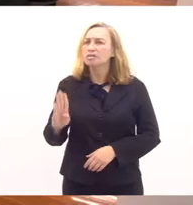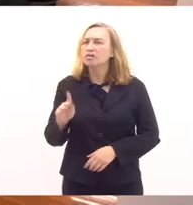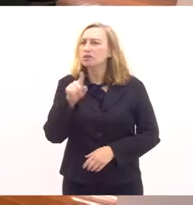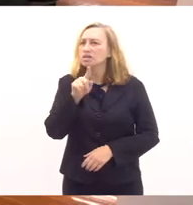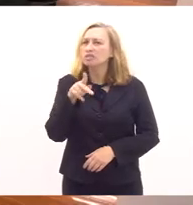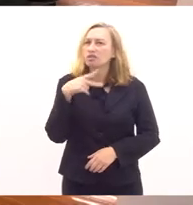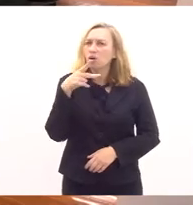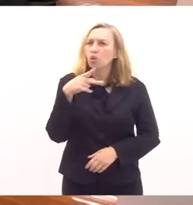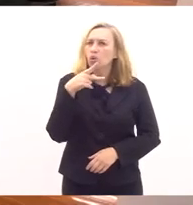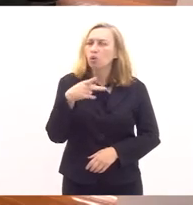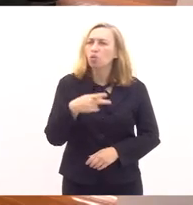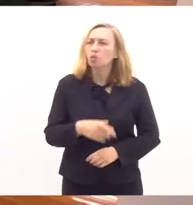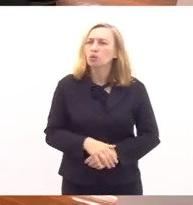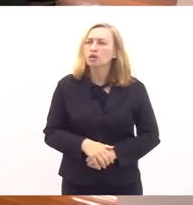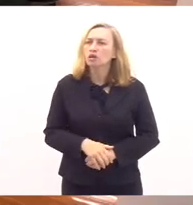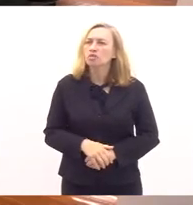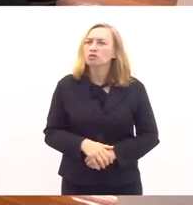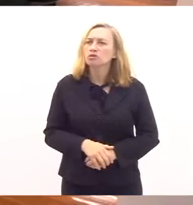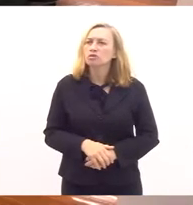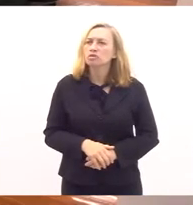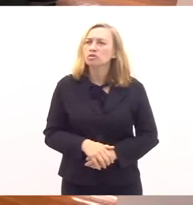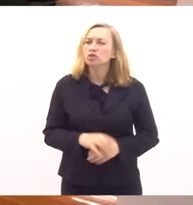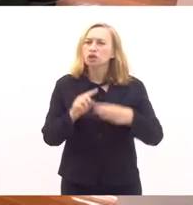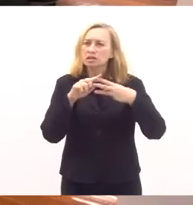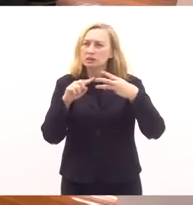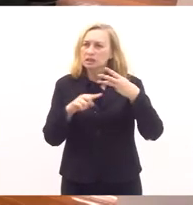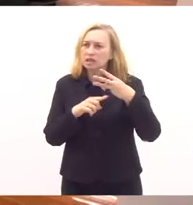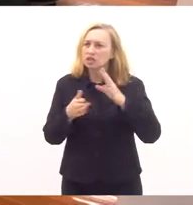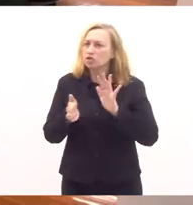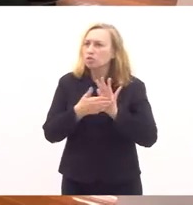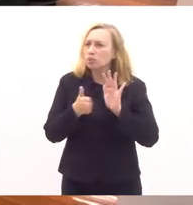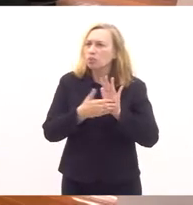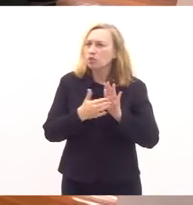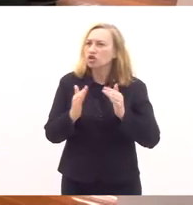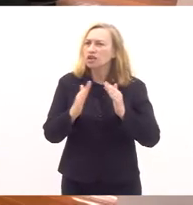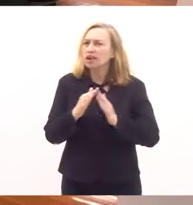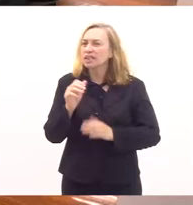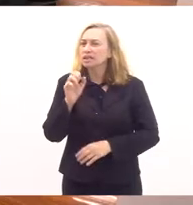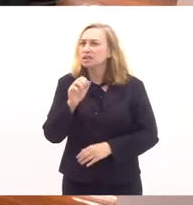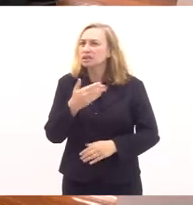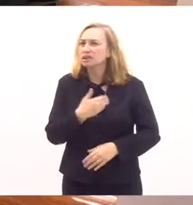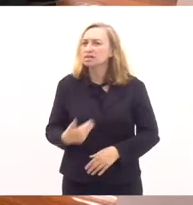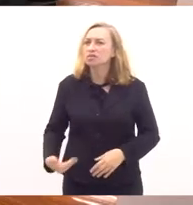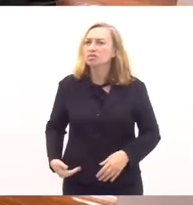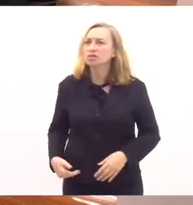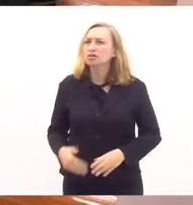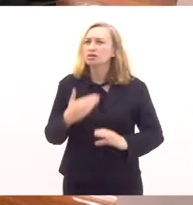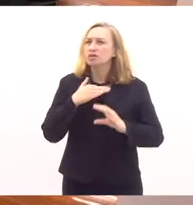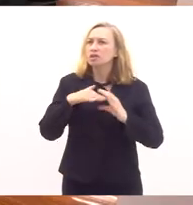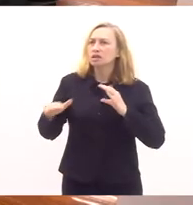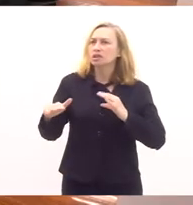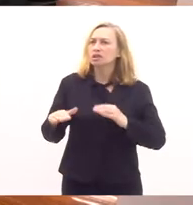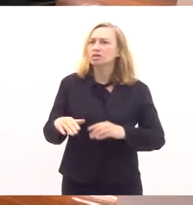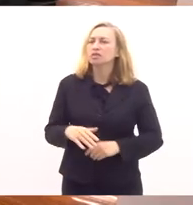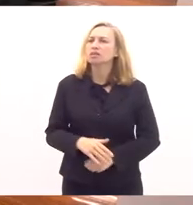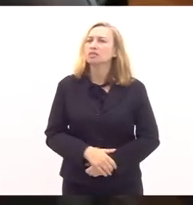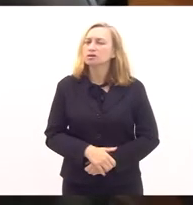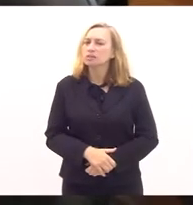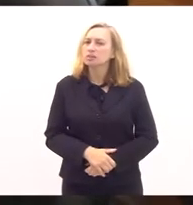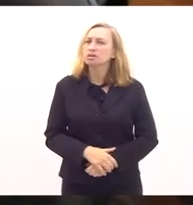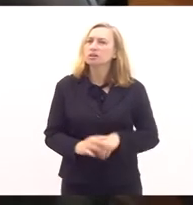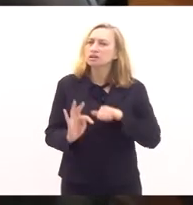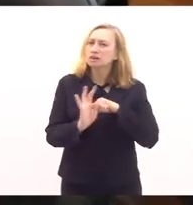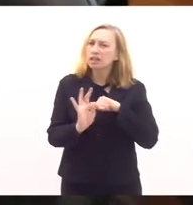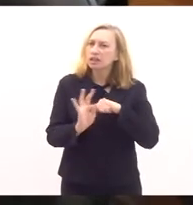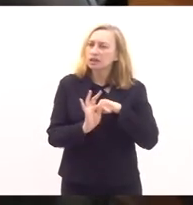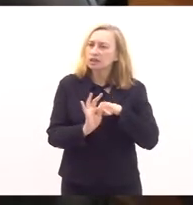aí sobre a questão de 3 propostas da Casa Civil, que foi encaminhado 3 propostas